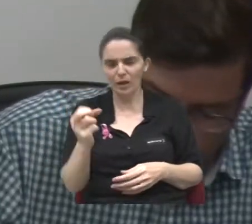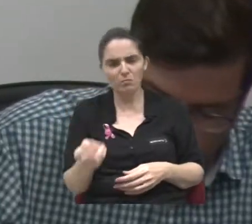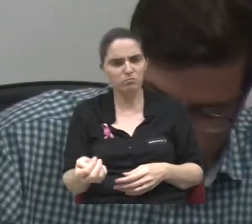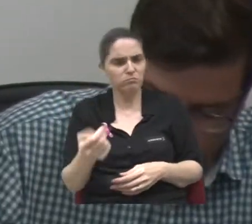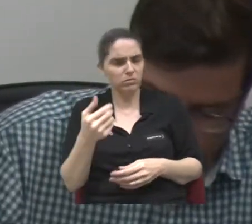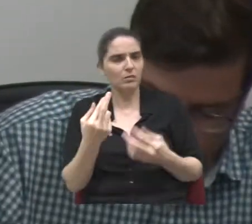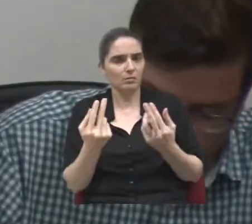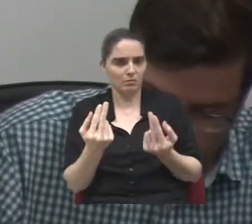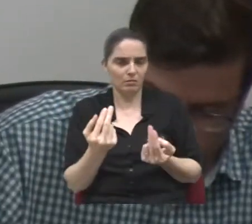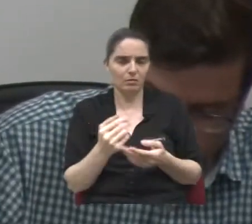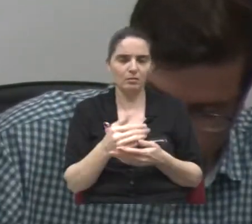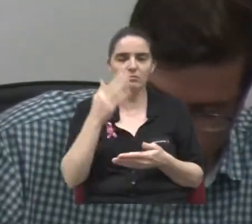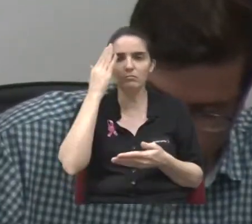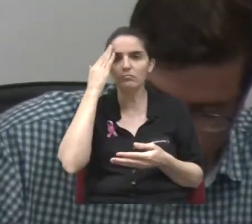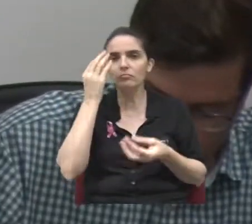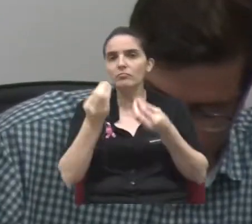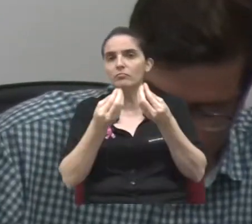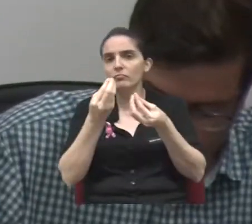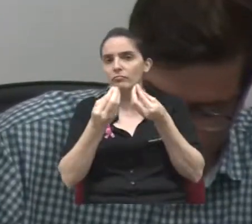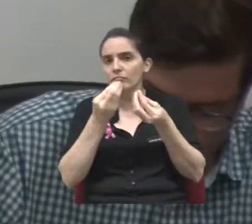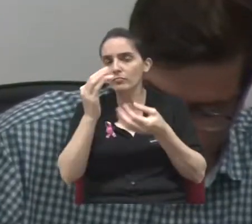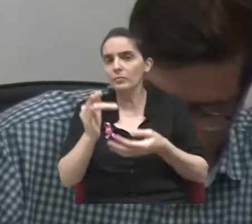funcionar futuramente